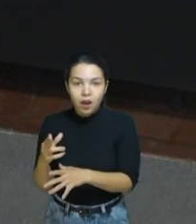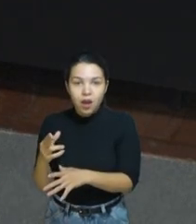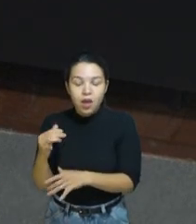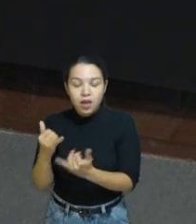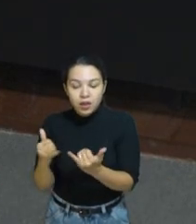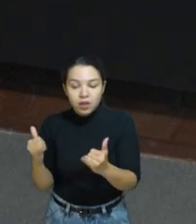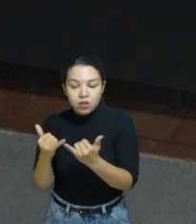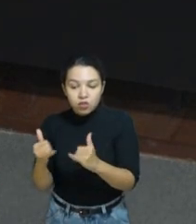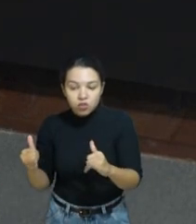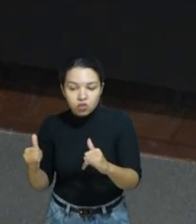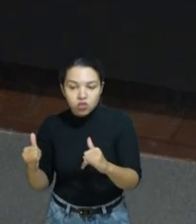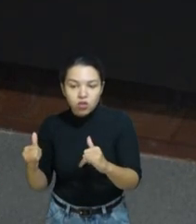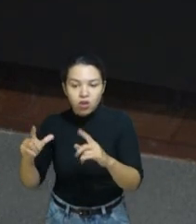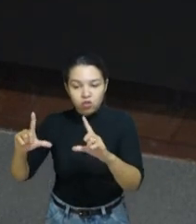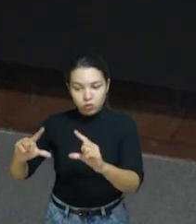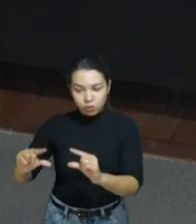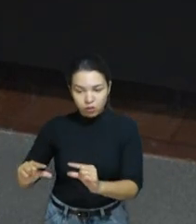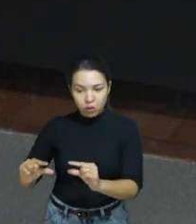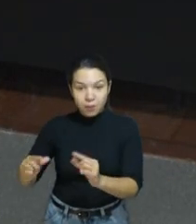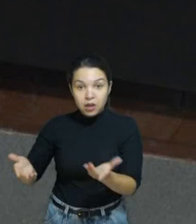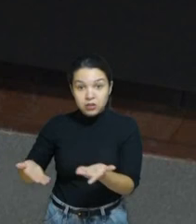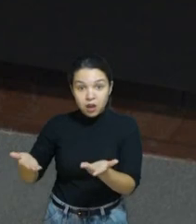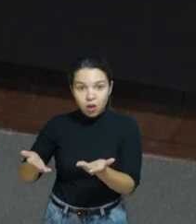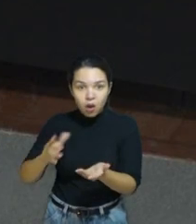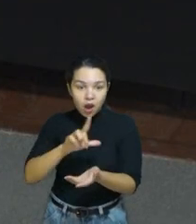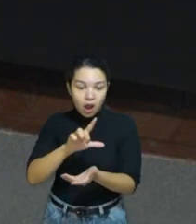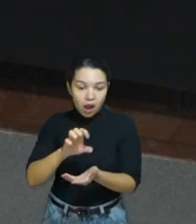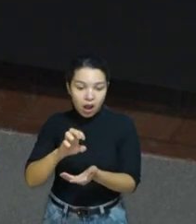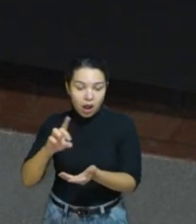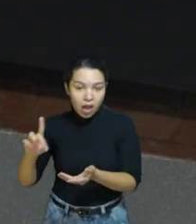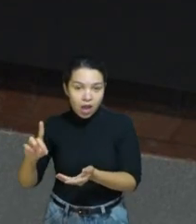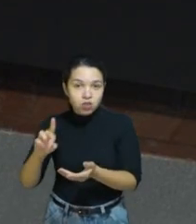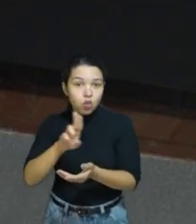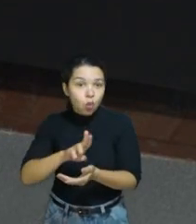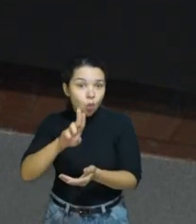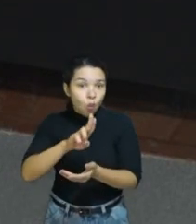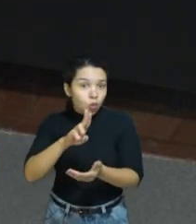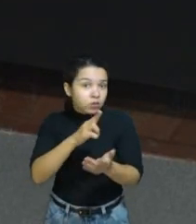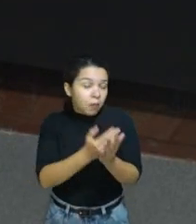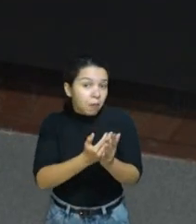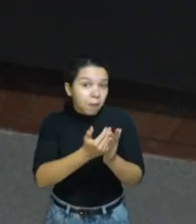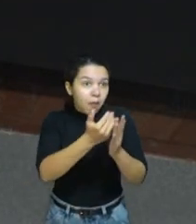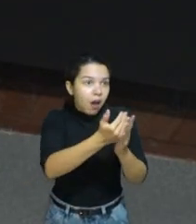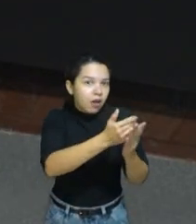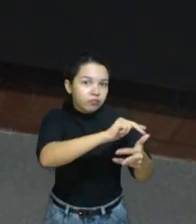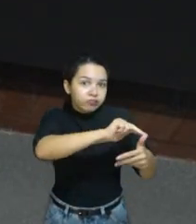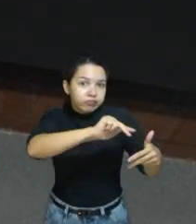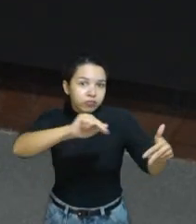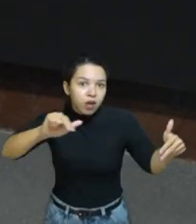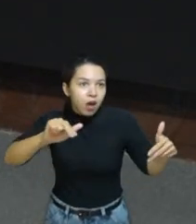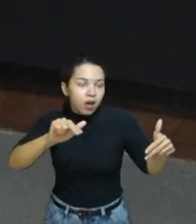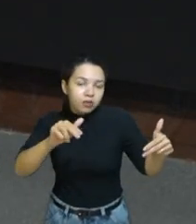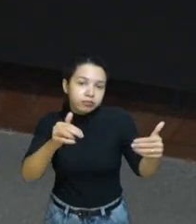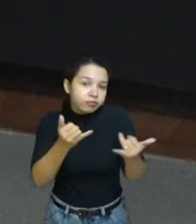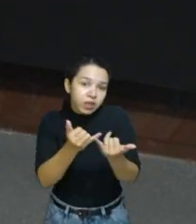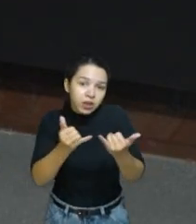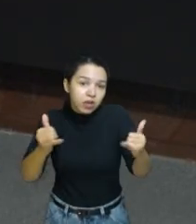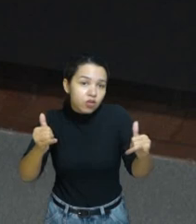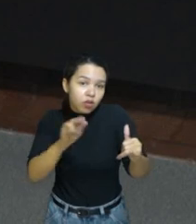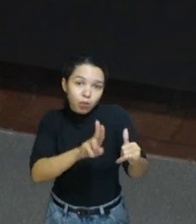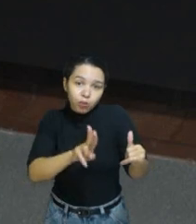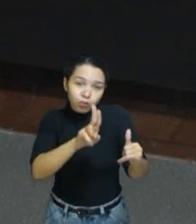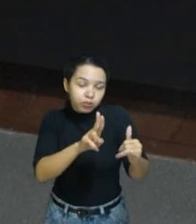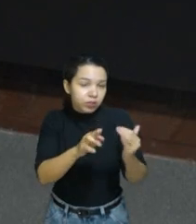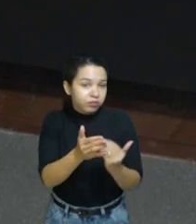Agora está todo mundo usando LED para coisas que não são necessárias, são super... É um troço ridículo aquilo lá